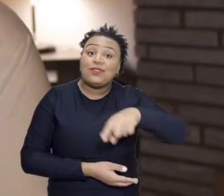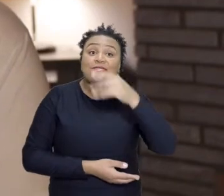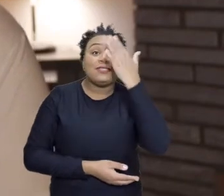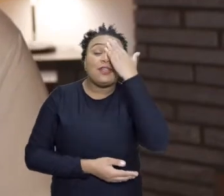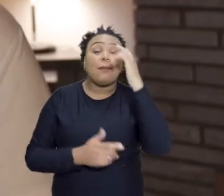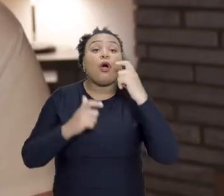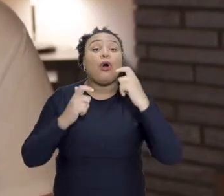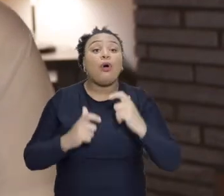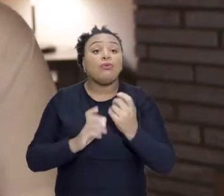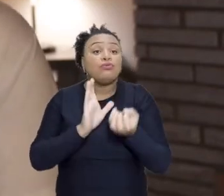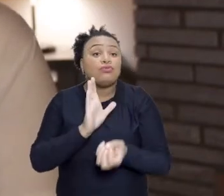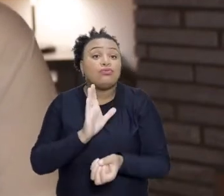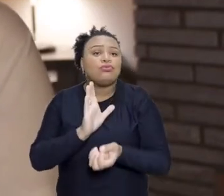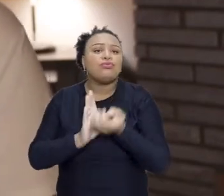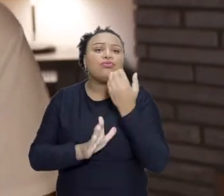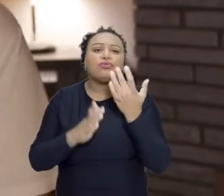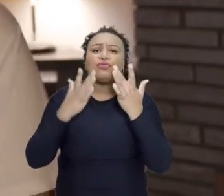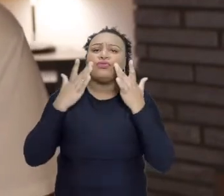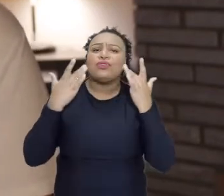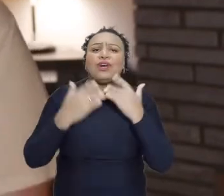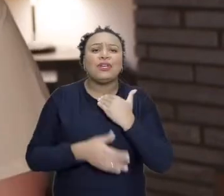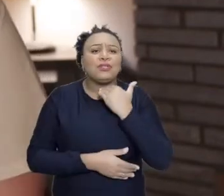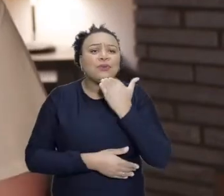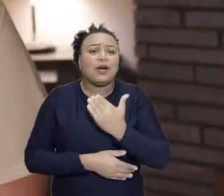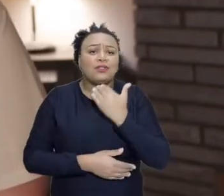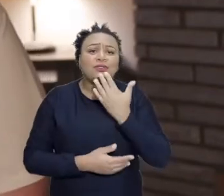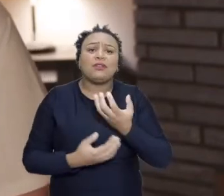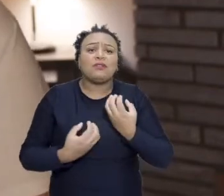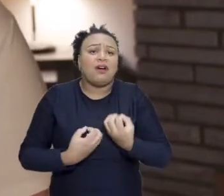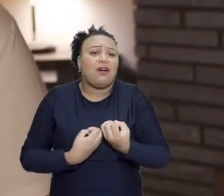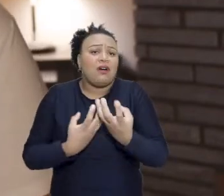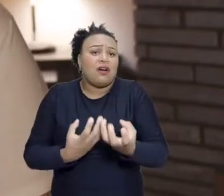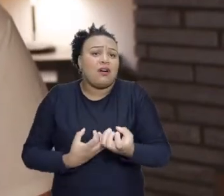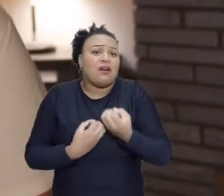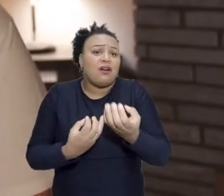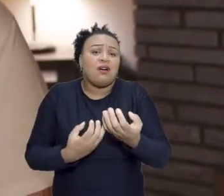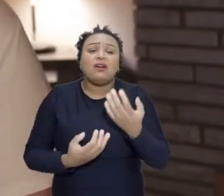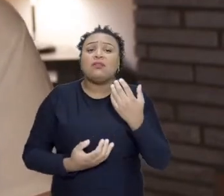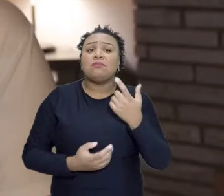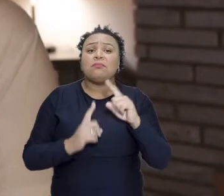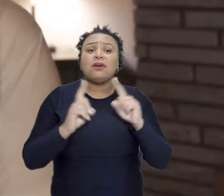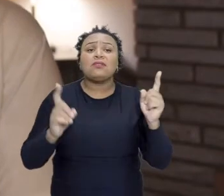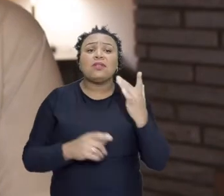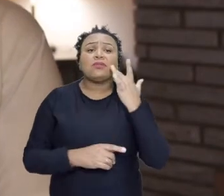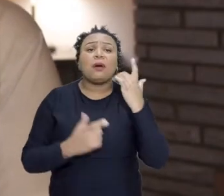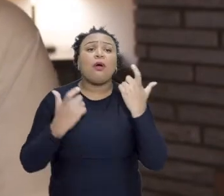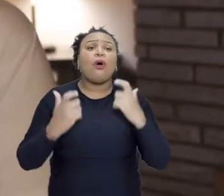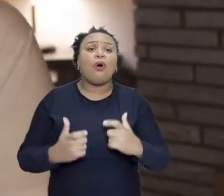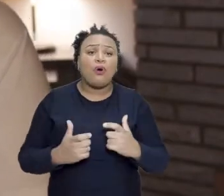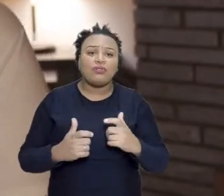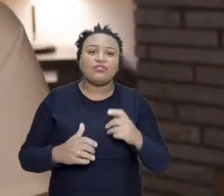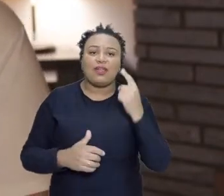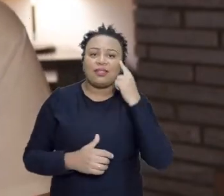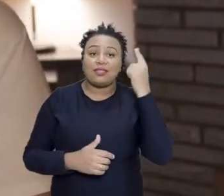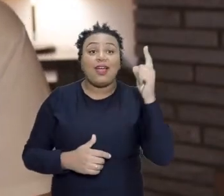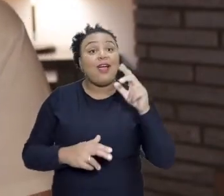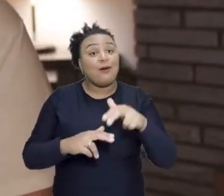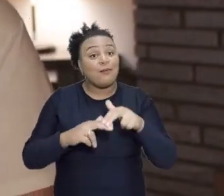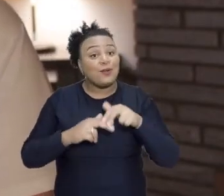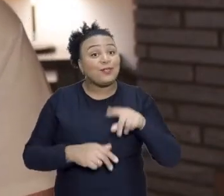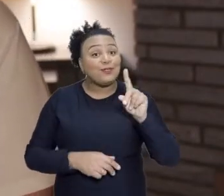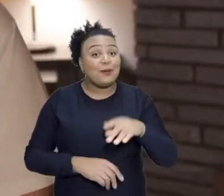surgiu. Porque não adianta a gente passar alguma coisa para vocês e vocês não saberem de onde surgiu. Então esse que é o ponto mais